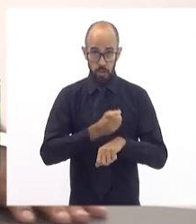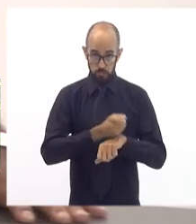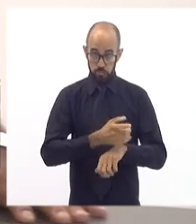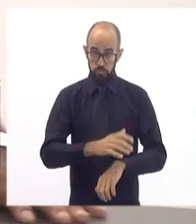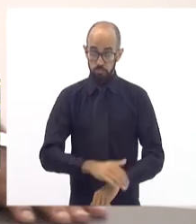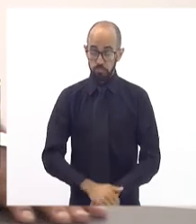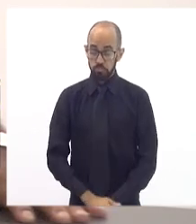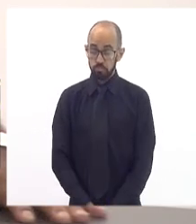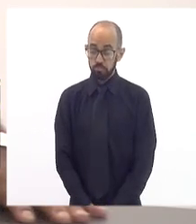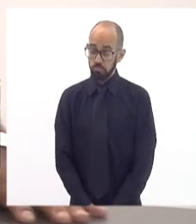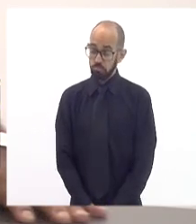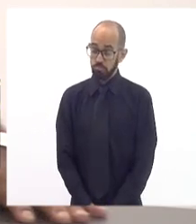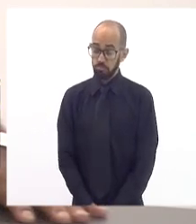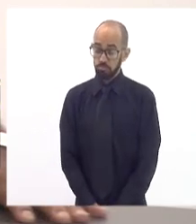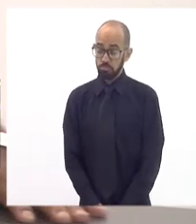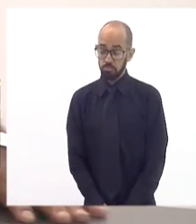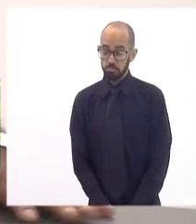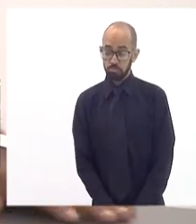e